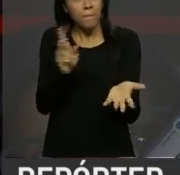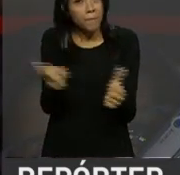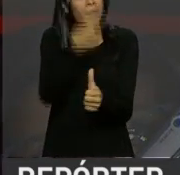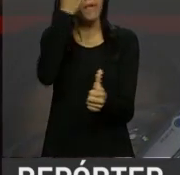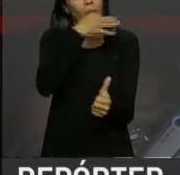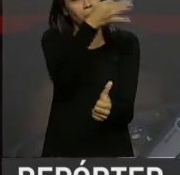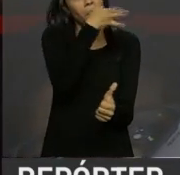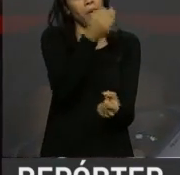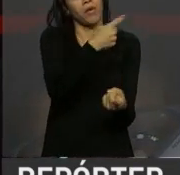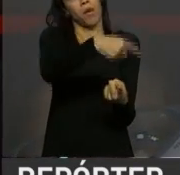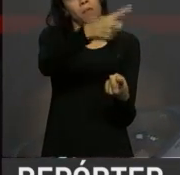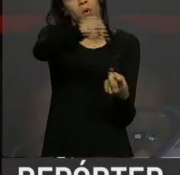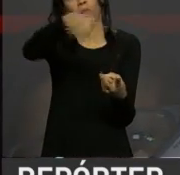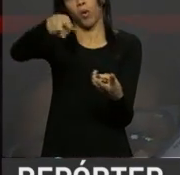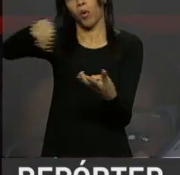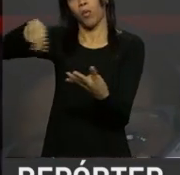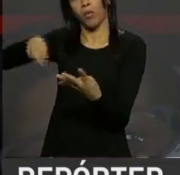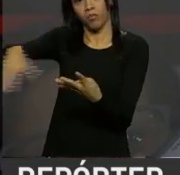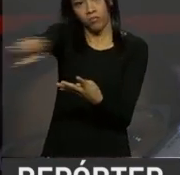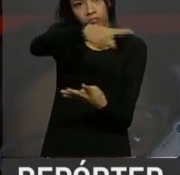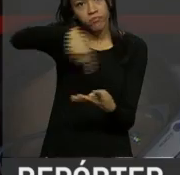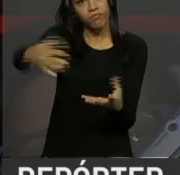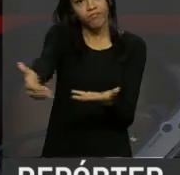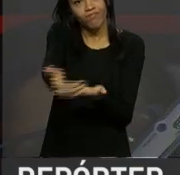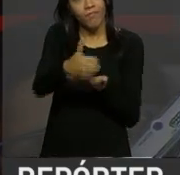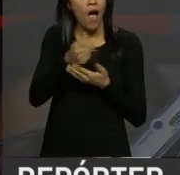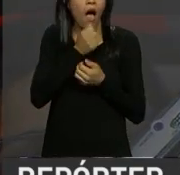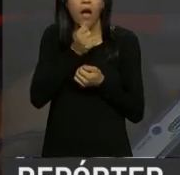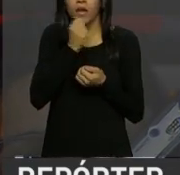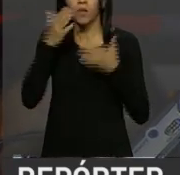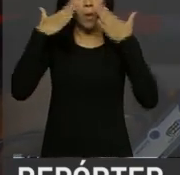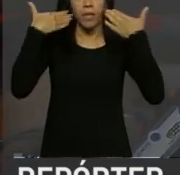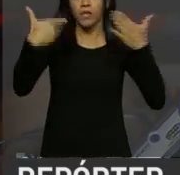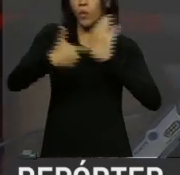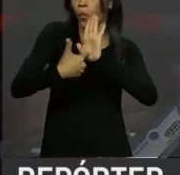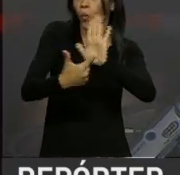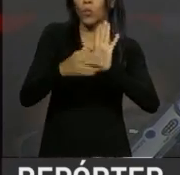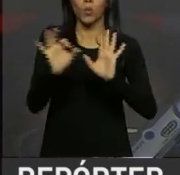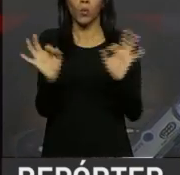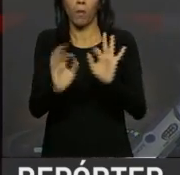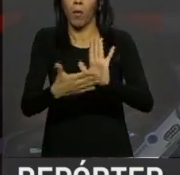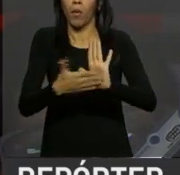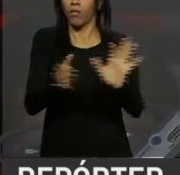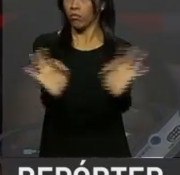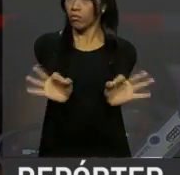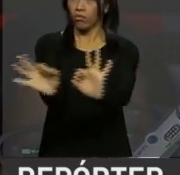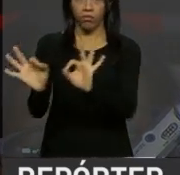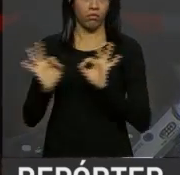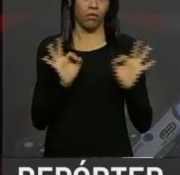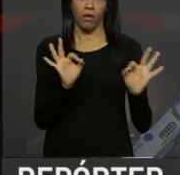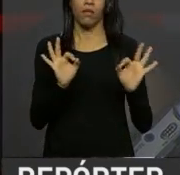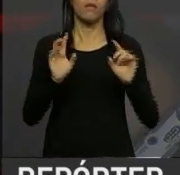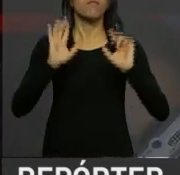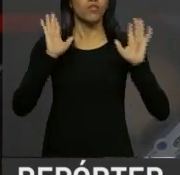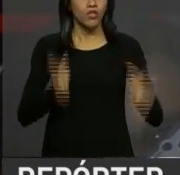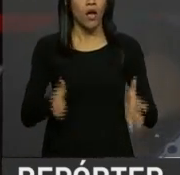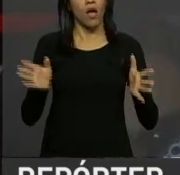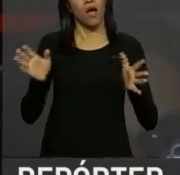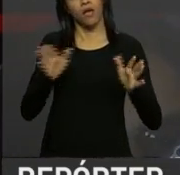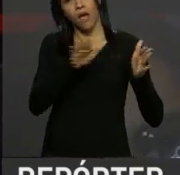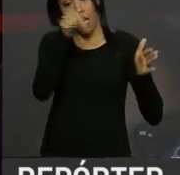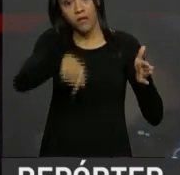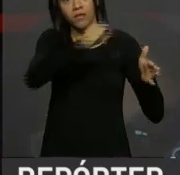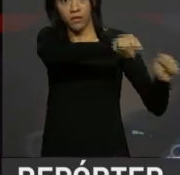as reivindicações do setor. Evidentemente que ninguém apresentou nada, foi uma de apresentação, mas a gente ficou de, com a equipe formatada ao longo